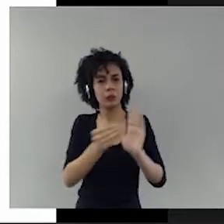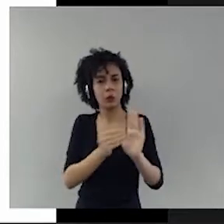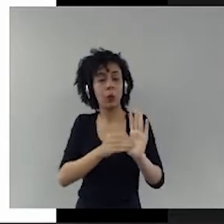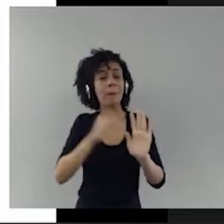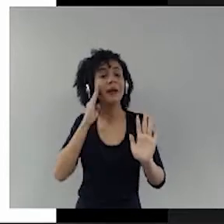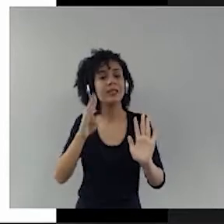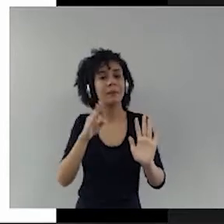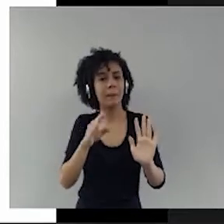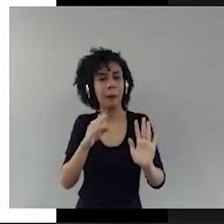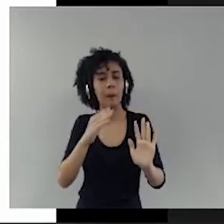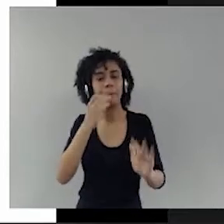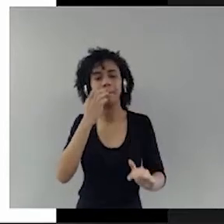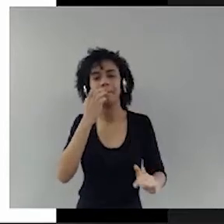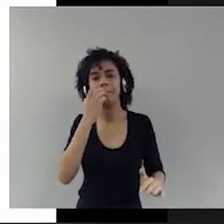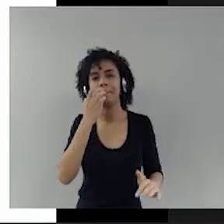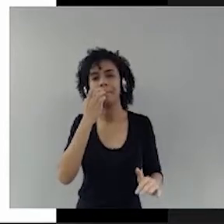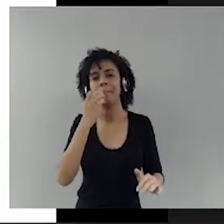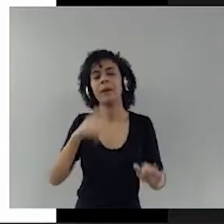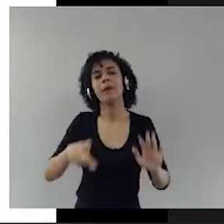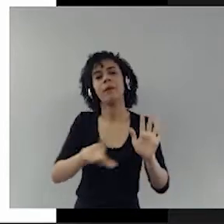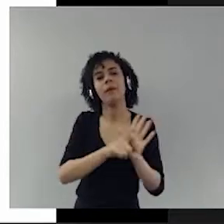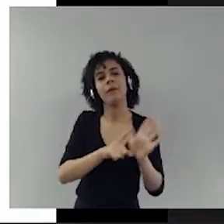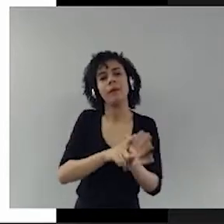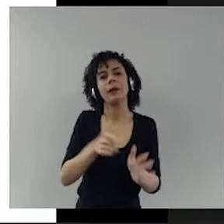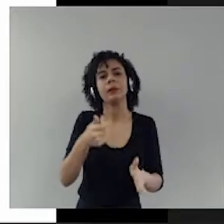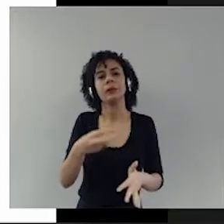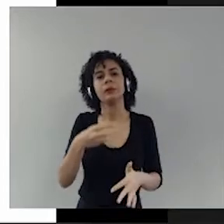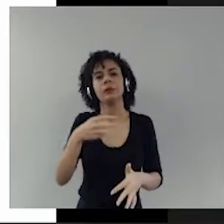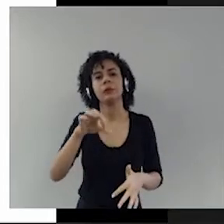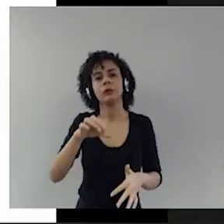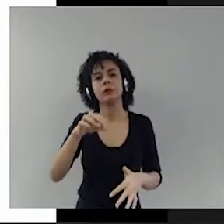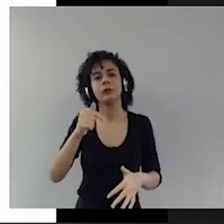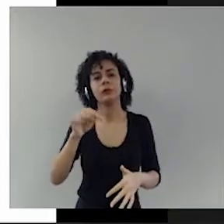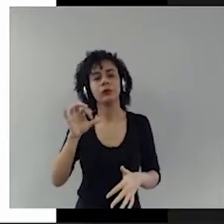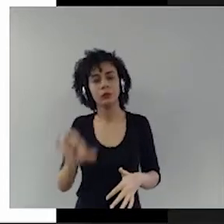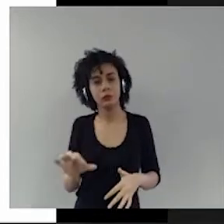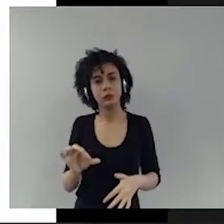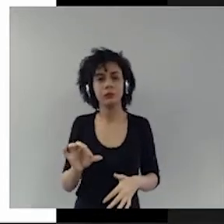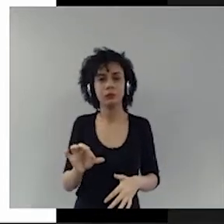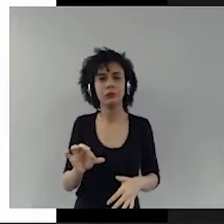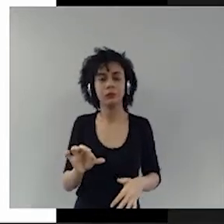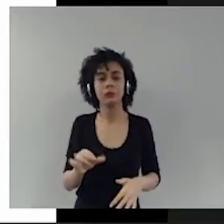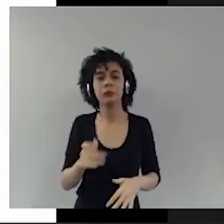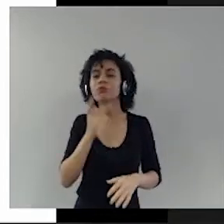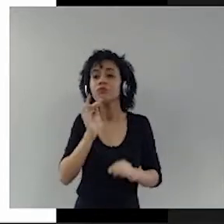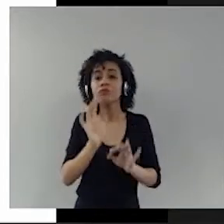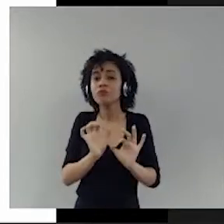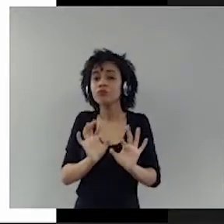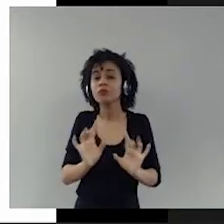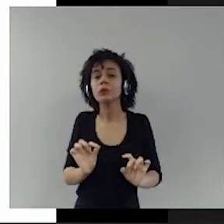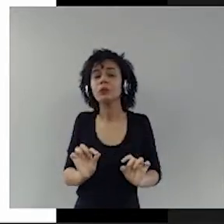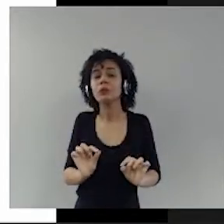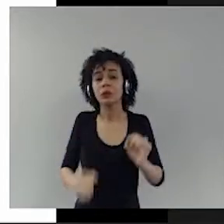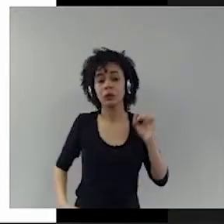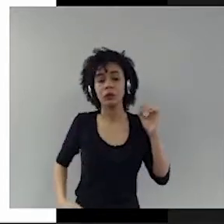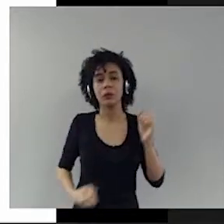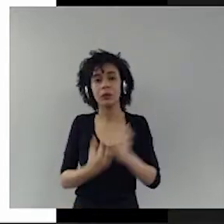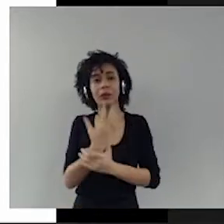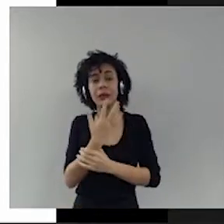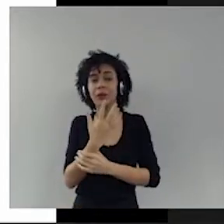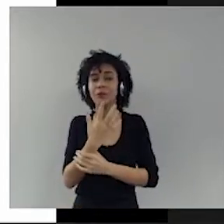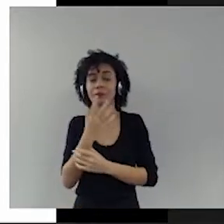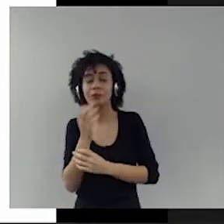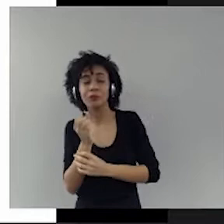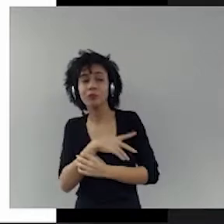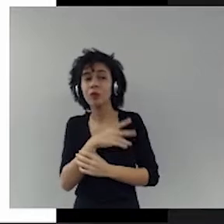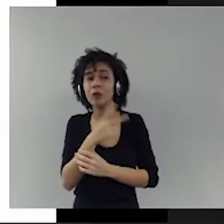normas a lei 13979 como eu disse é simplesmente criou essa